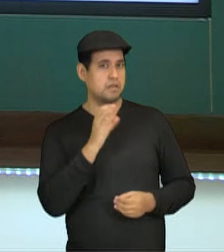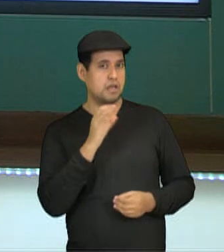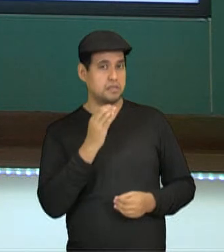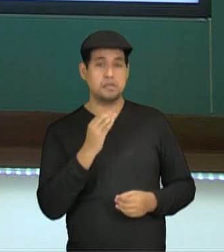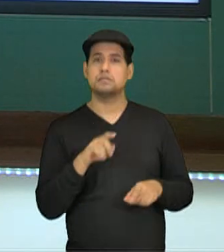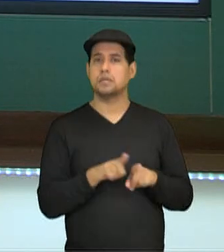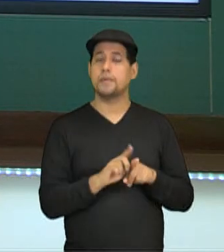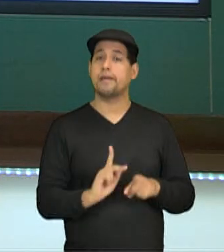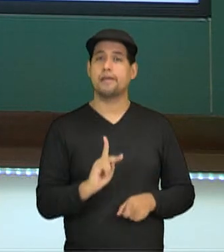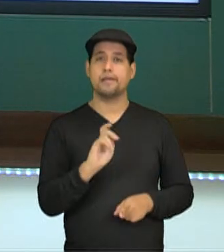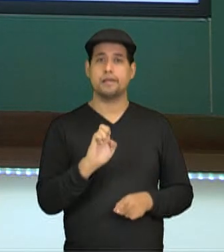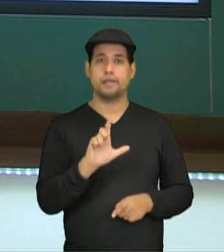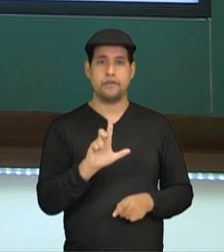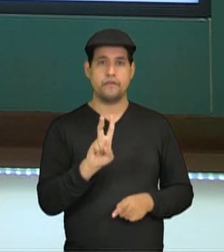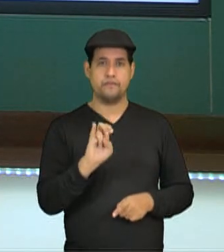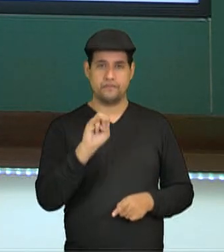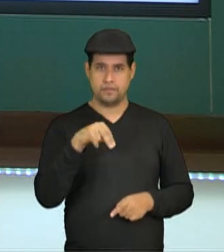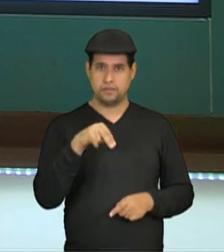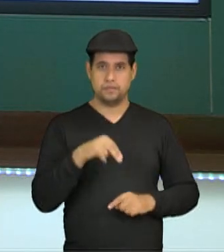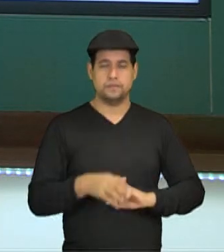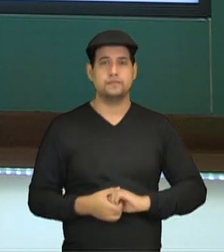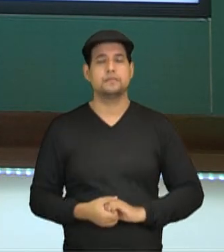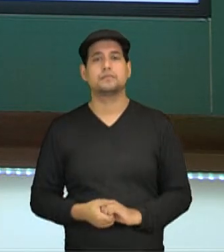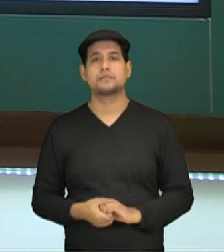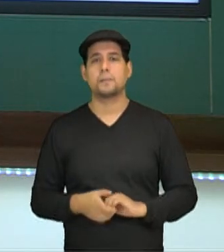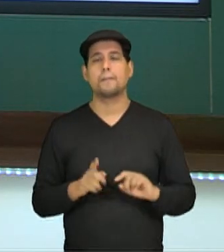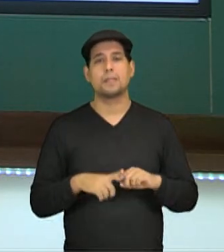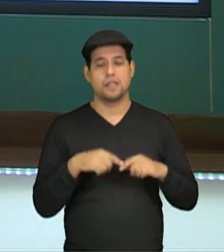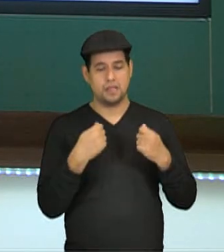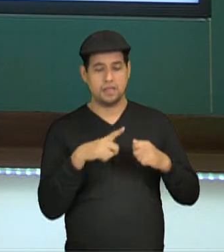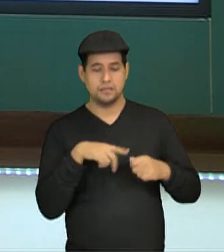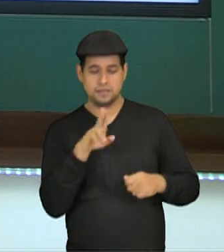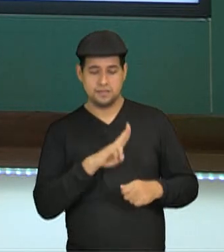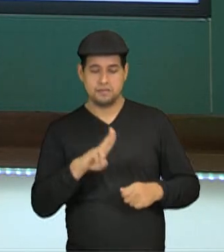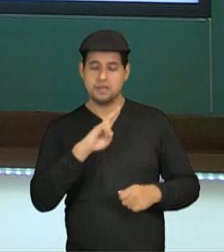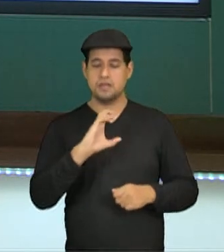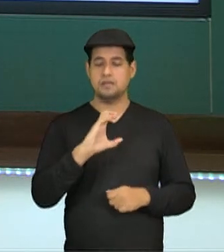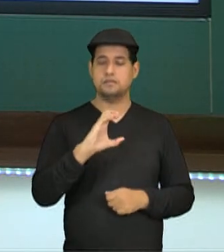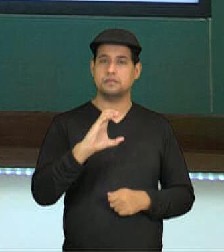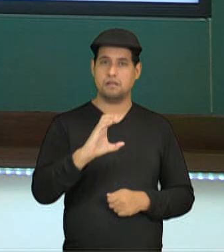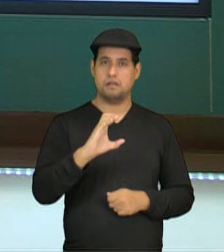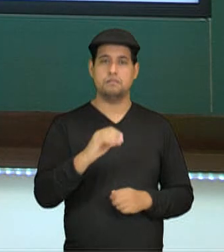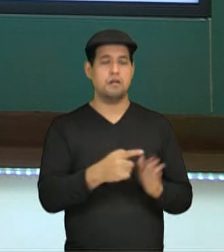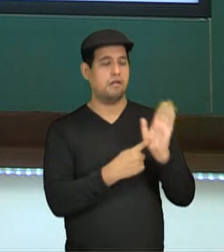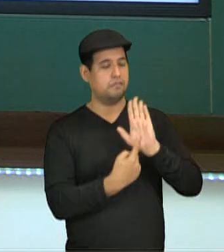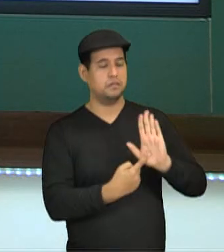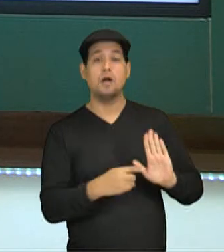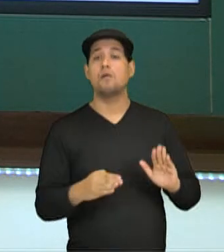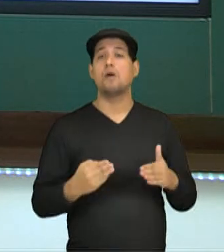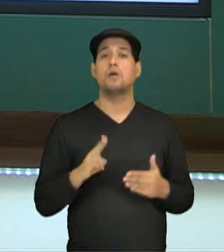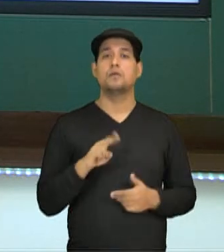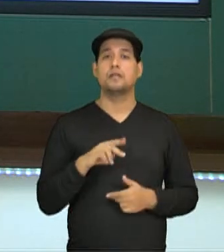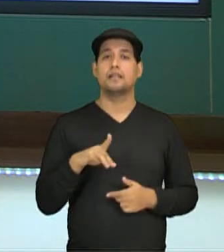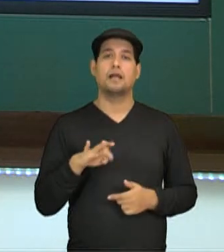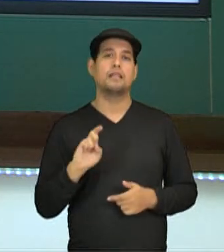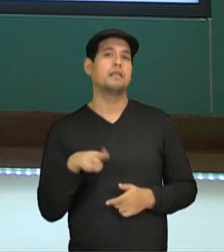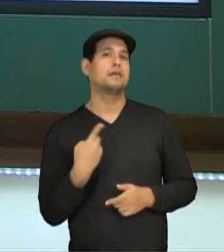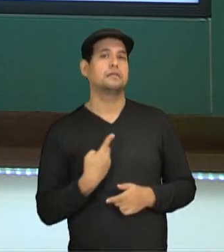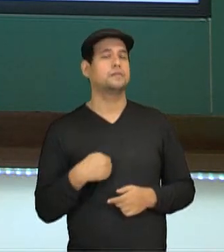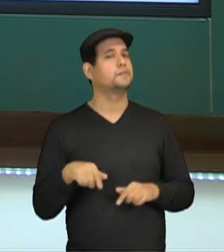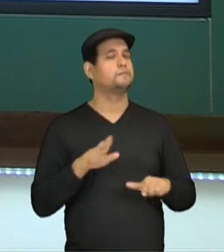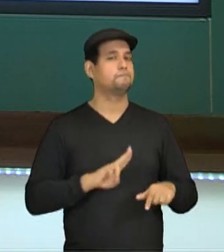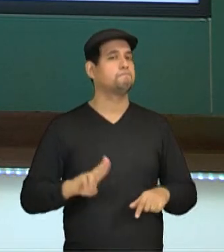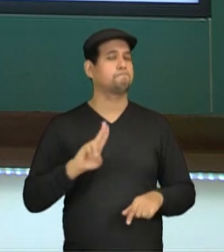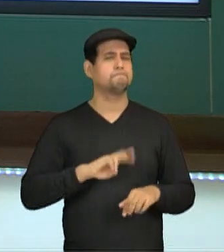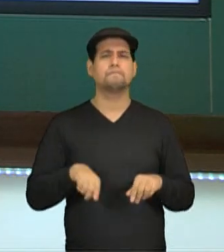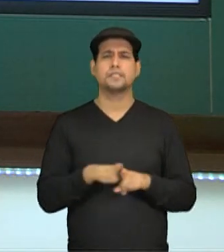bom? Então, é usado daí o Kelvin, ok? Então, por isso que tem que colocar o Celsius para indicar qual é a unidade que a gente está trabalhando.